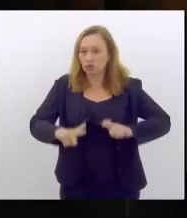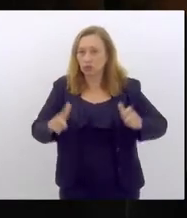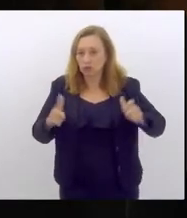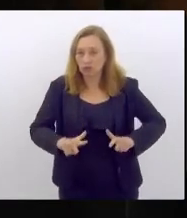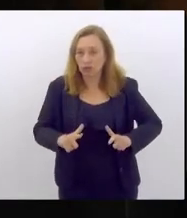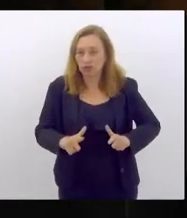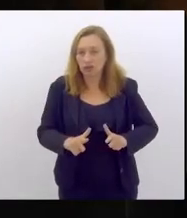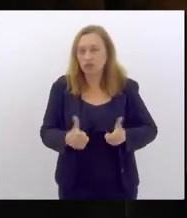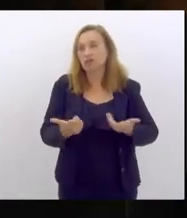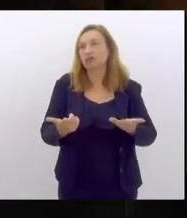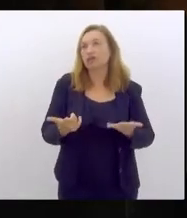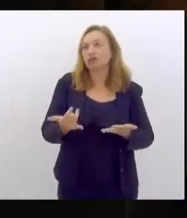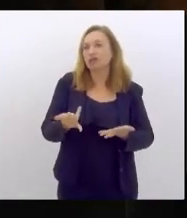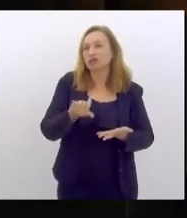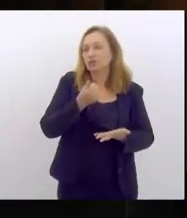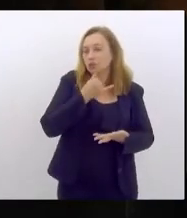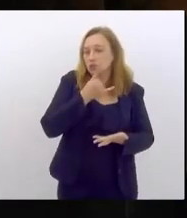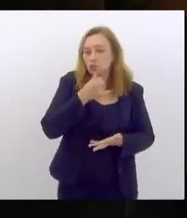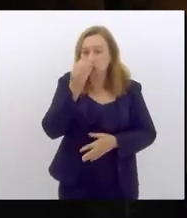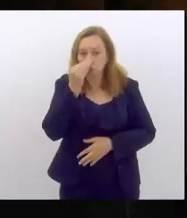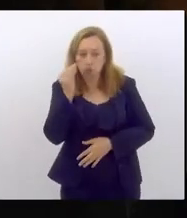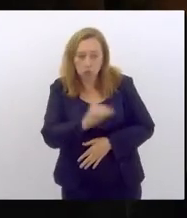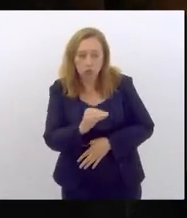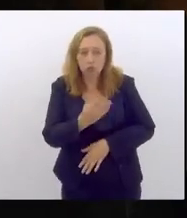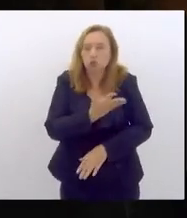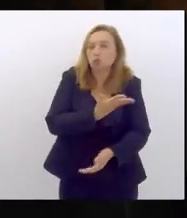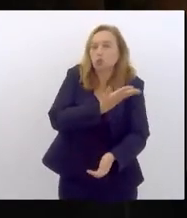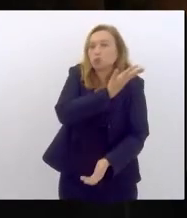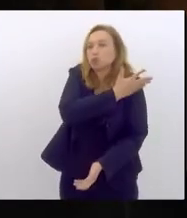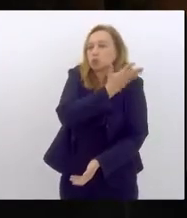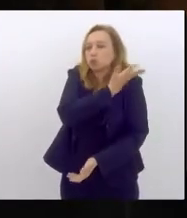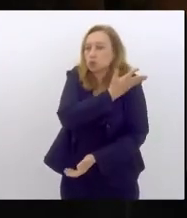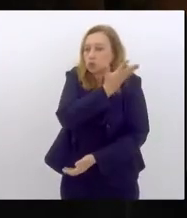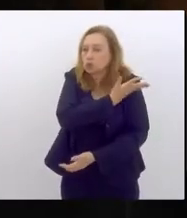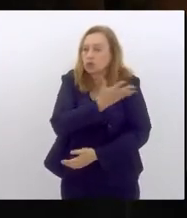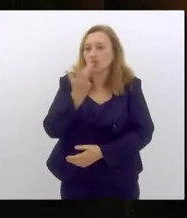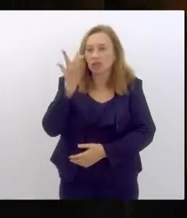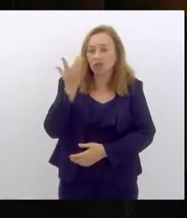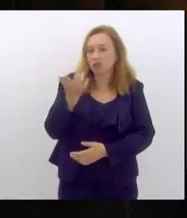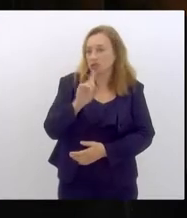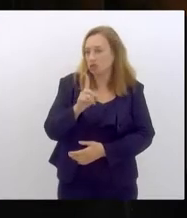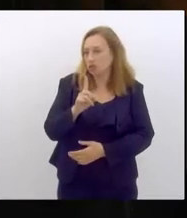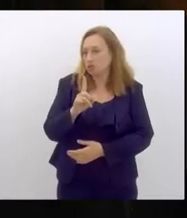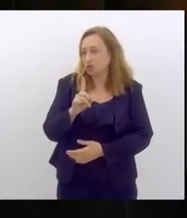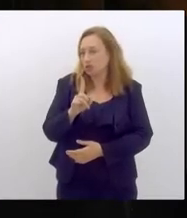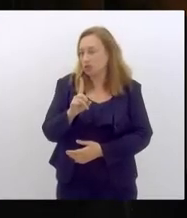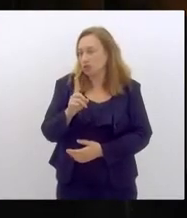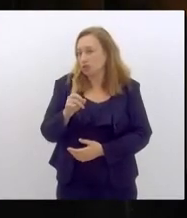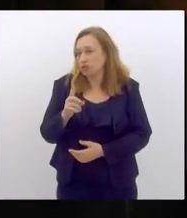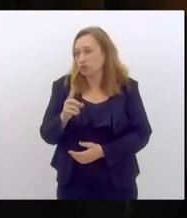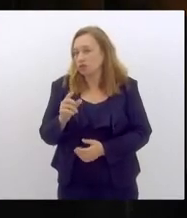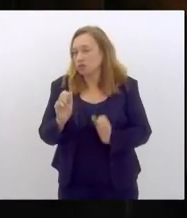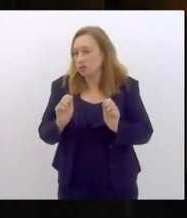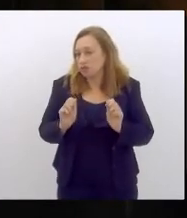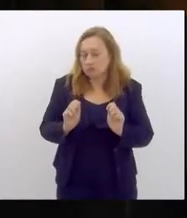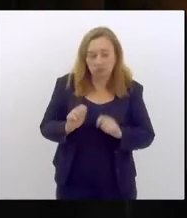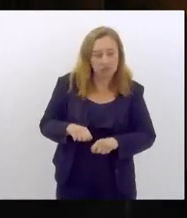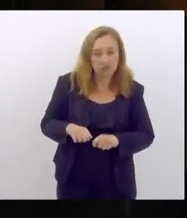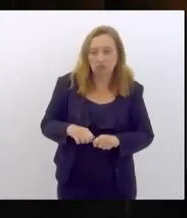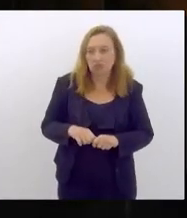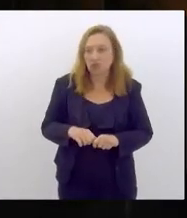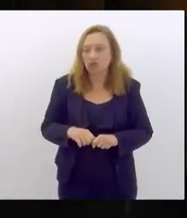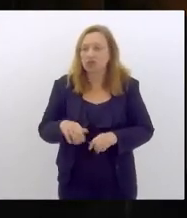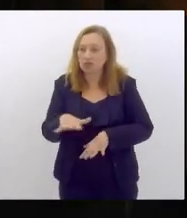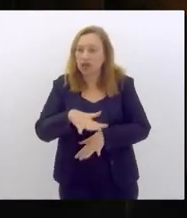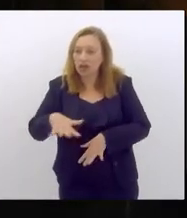é tão discriminado, que é vítima de muito preconceito e que acha que não podemos criar ali potências, seja